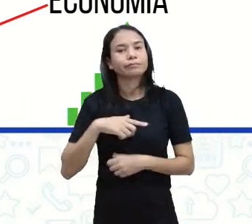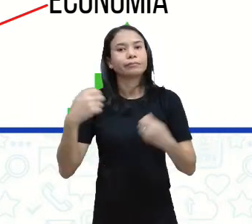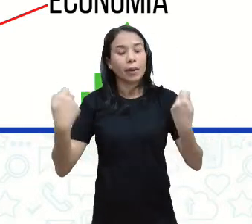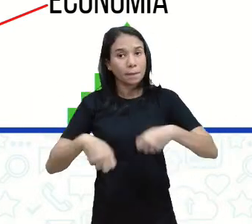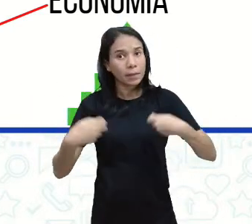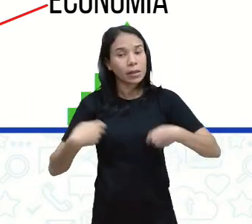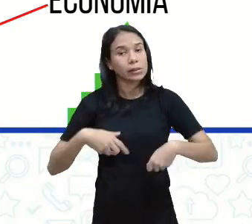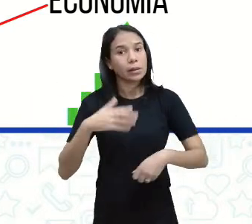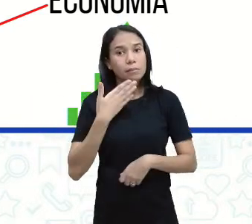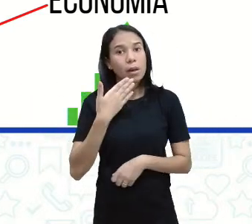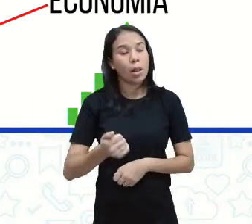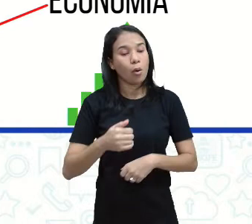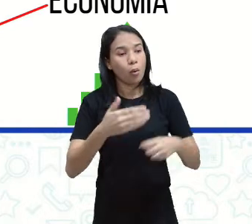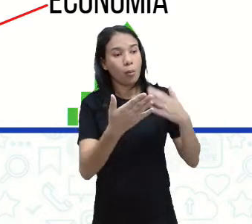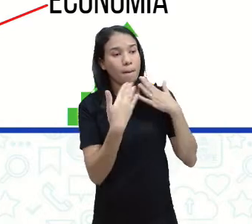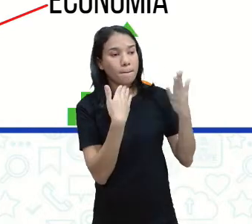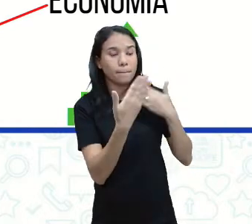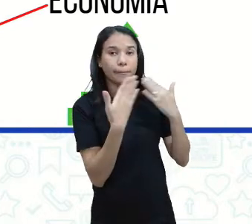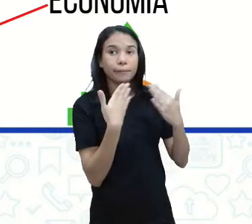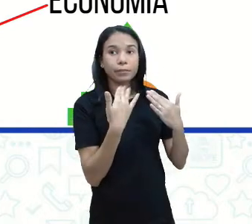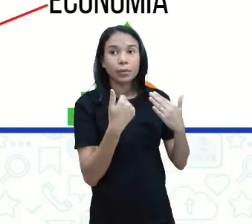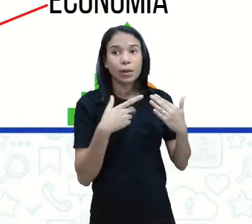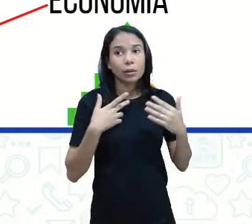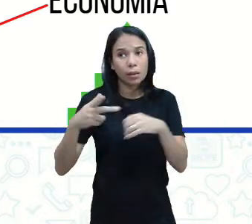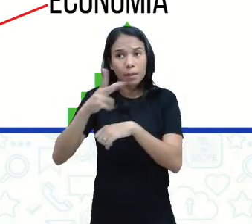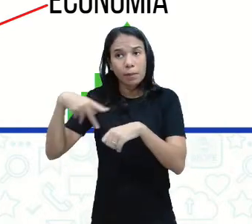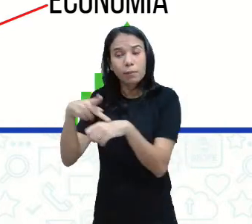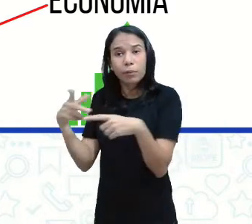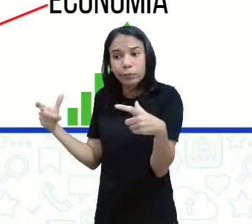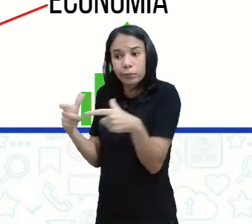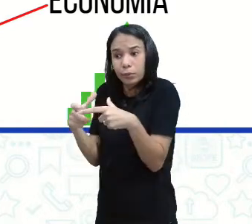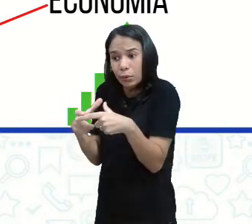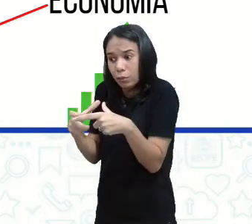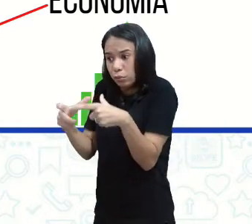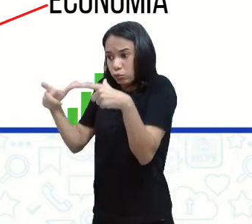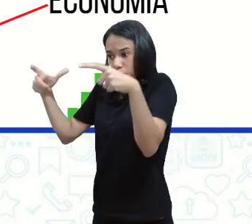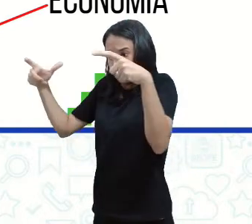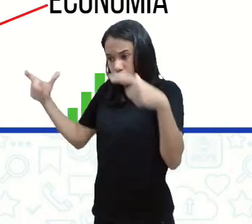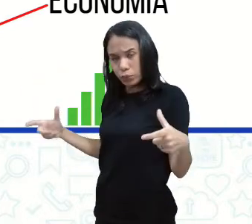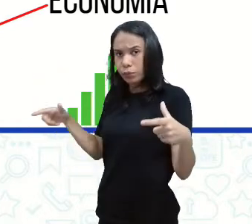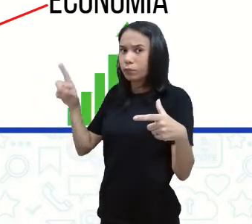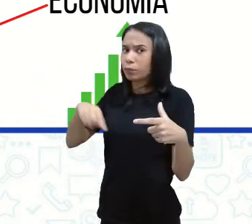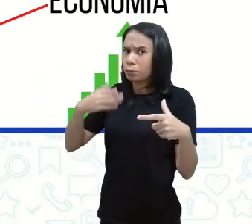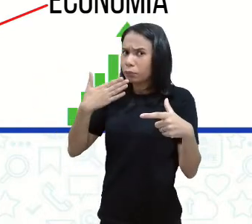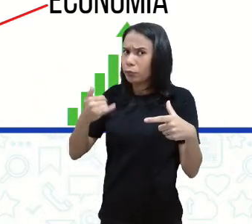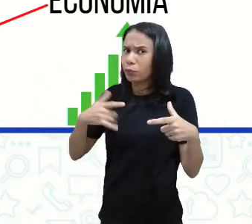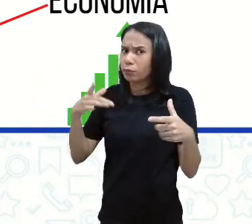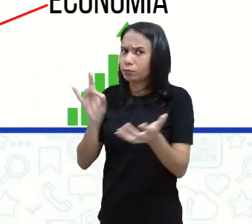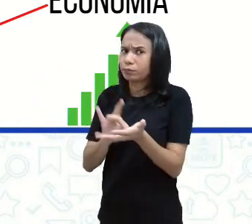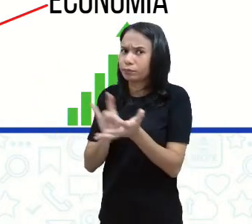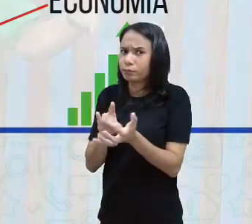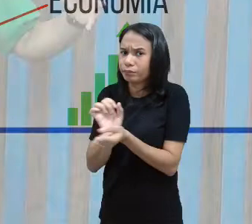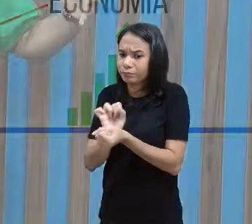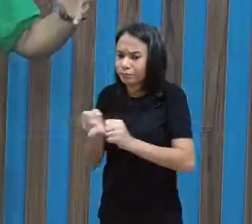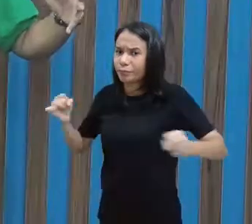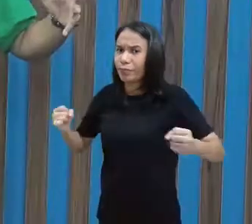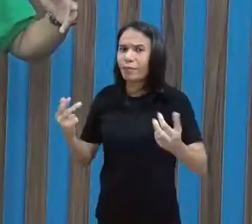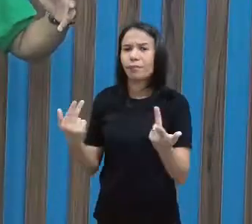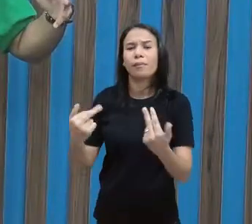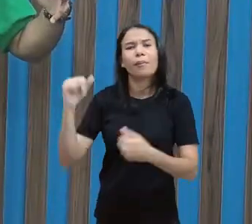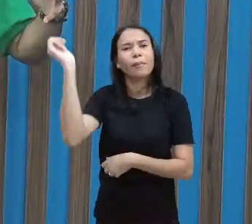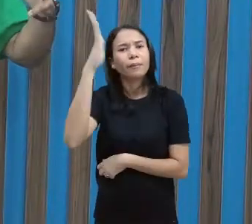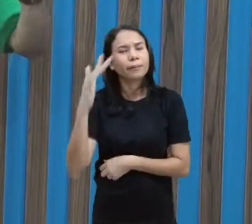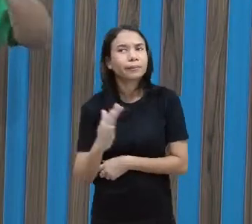ser mais diplomáticos. Tem países que têm menos vizinhos e grandes fronteiras. Então, será que é vantagem de ter um território tão grande quanto o